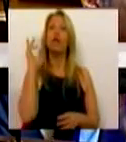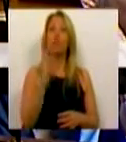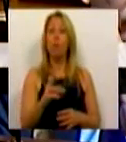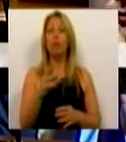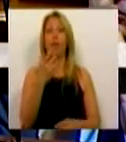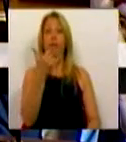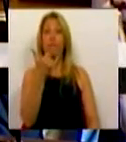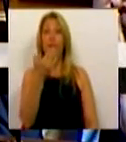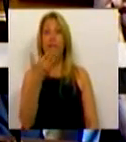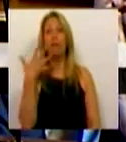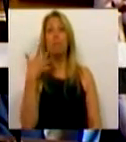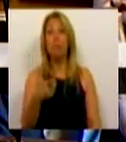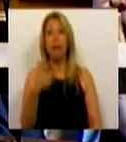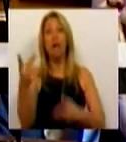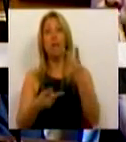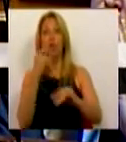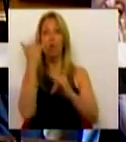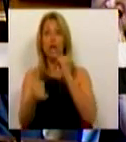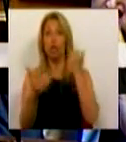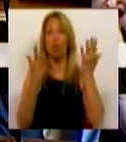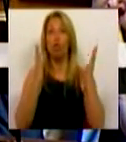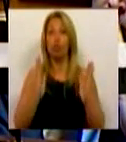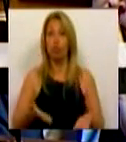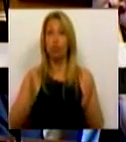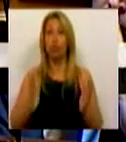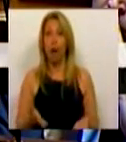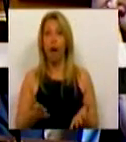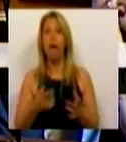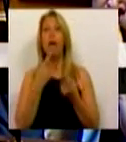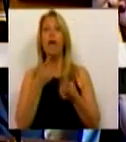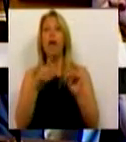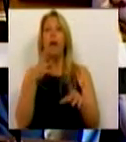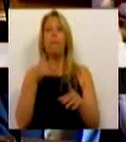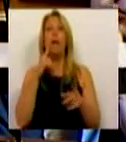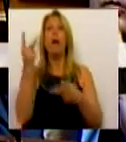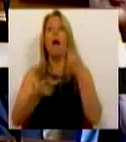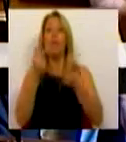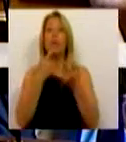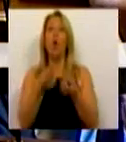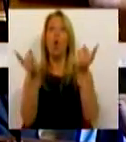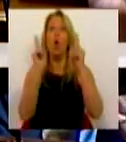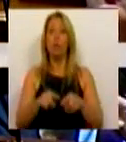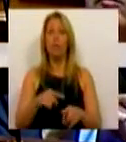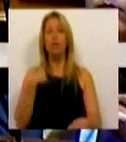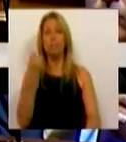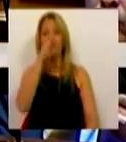mais de 27 mil avaliações de risco, mais de 20 mil reavaliações, e sabemos que